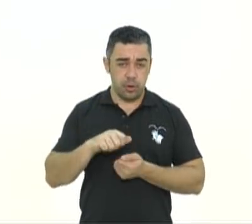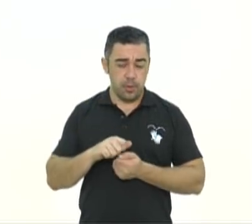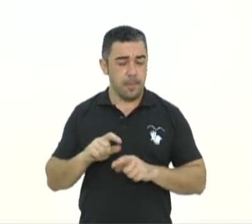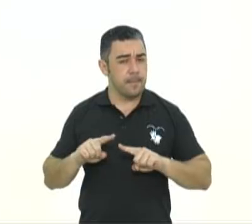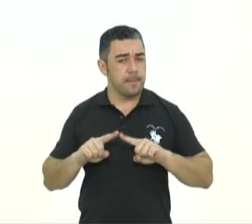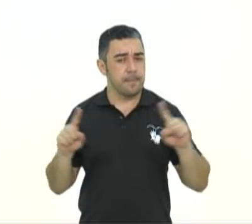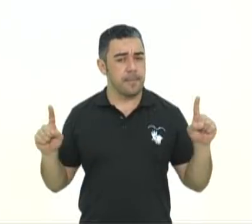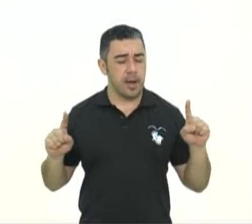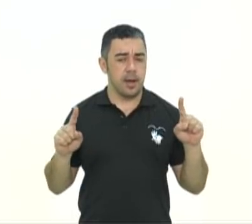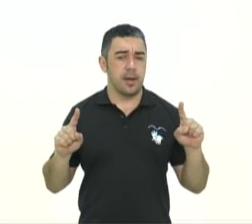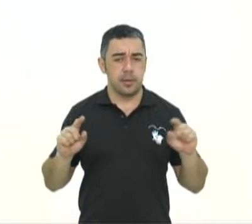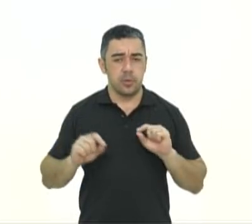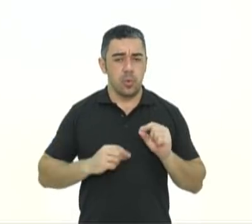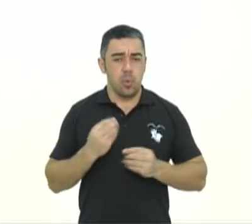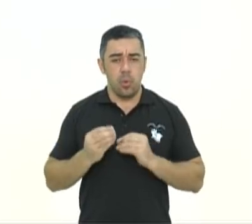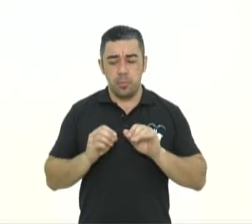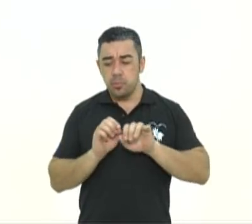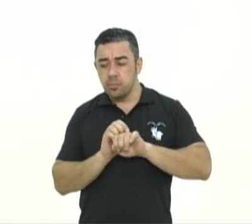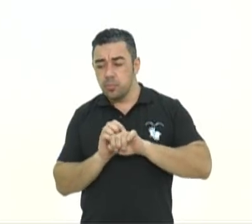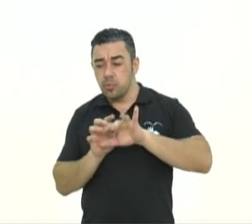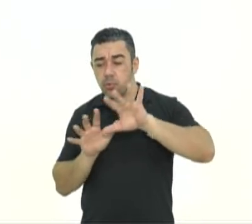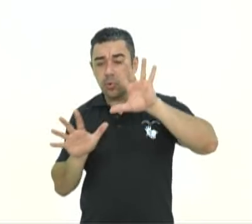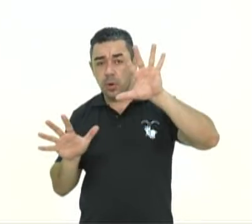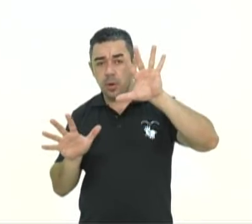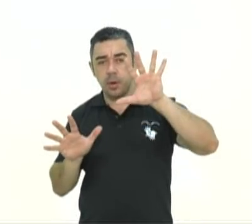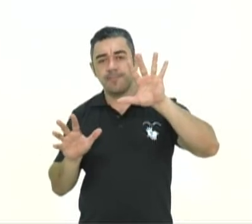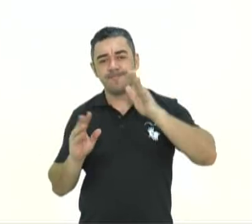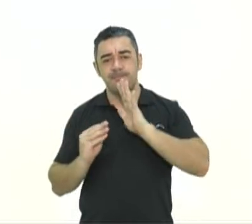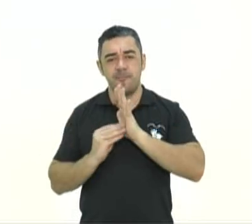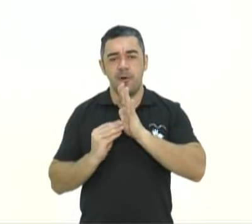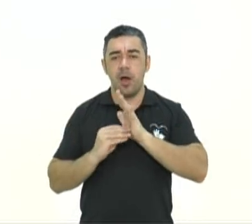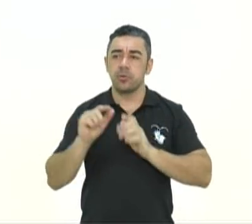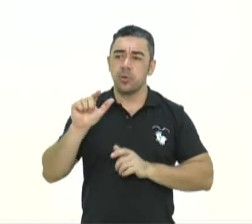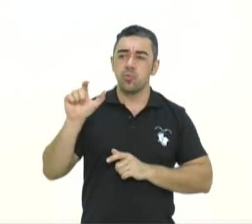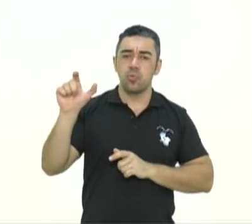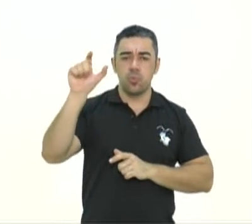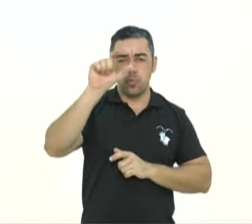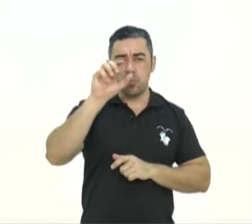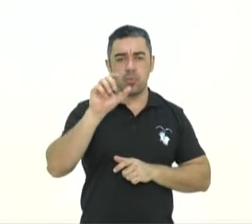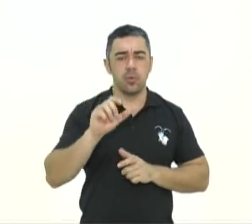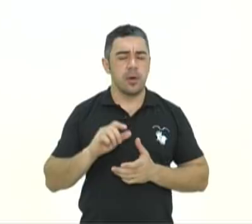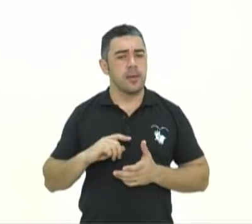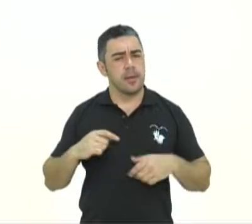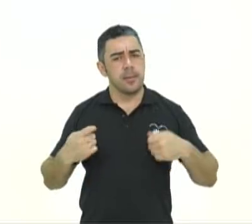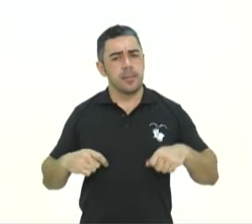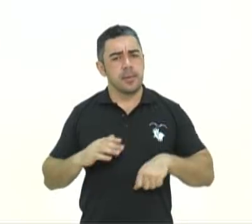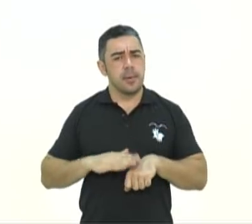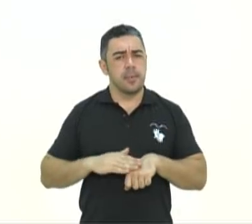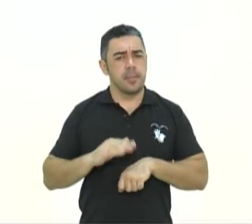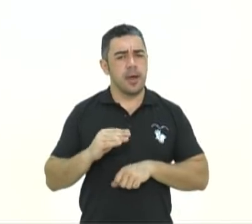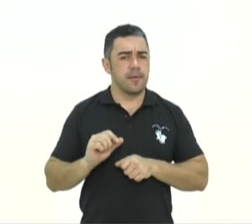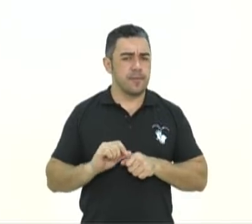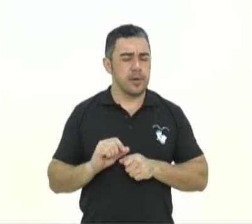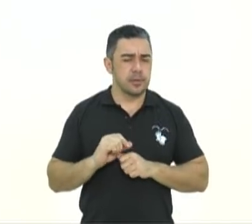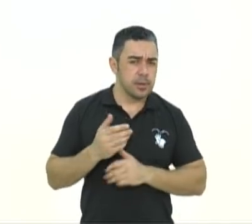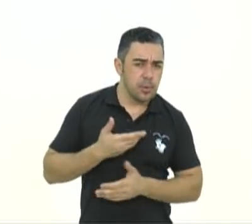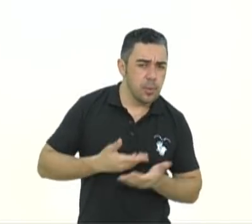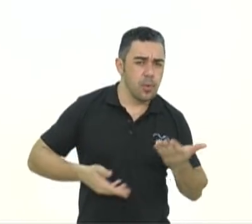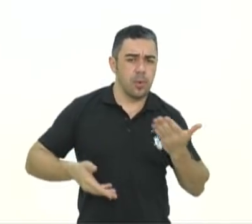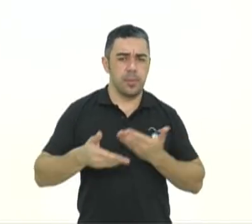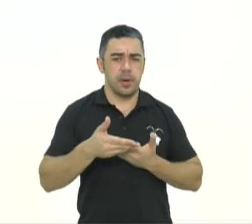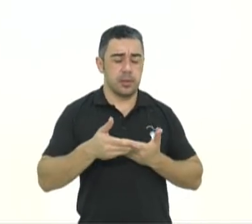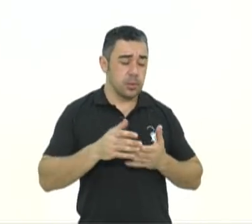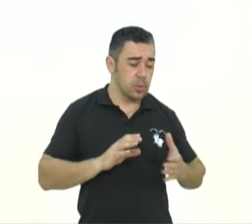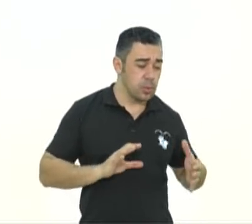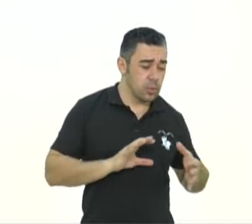a distribuição territorial não é uniforme. Temos de intensificar a cooperação entre